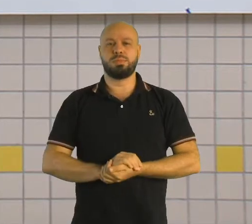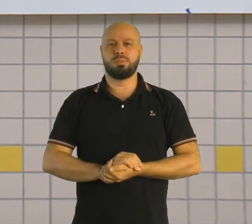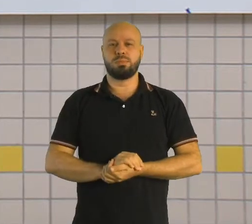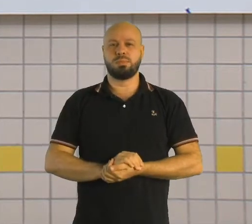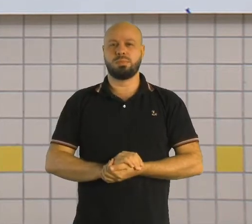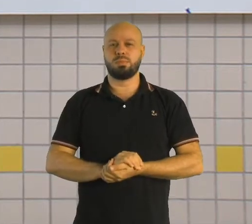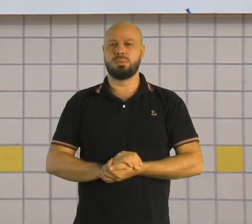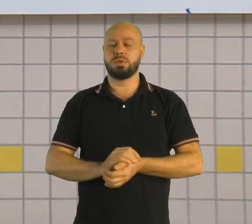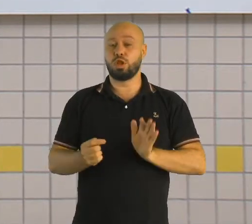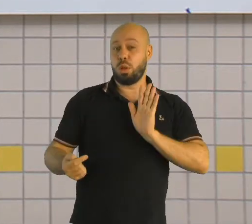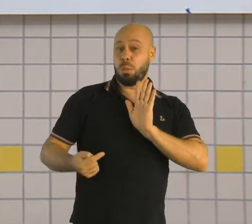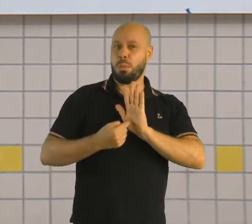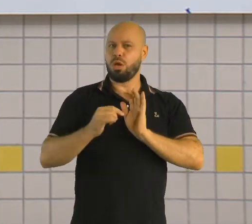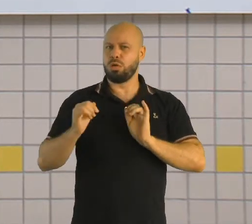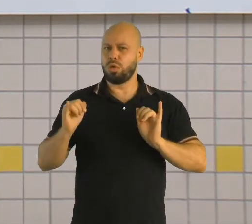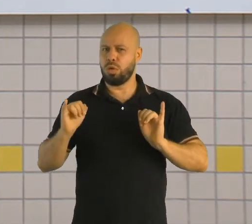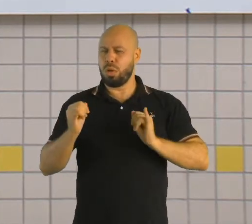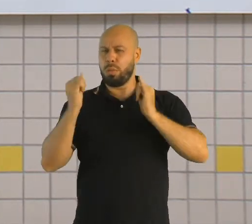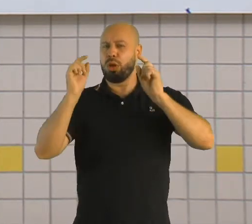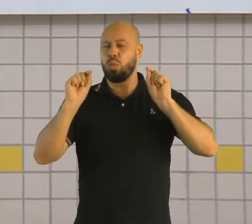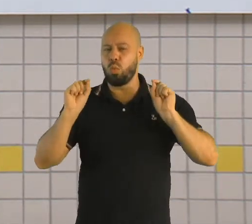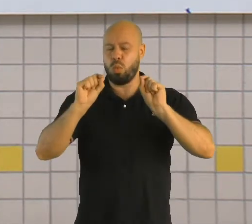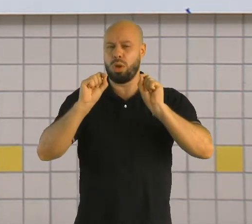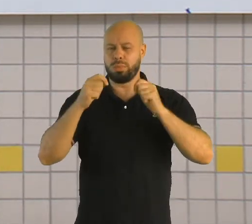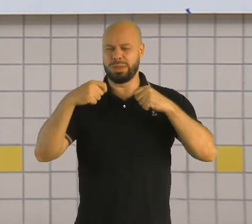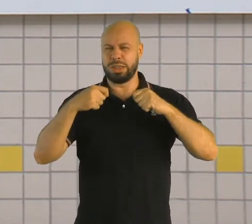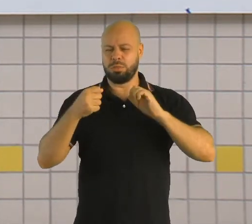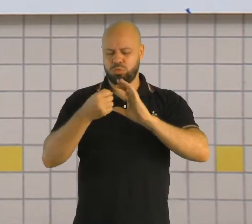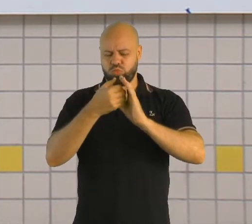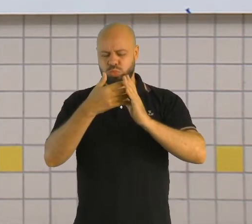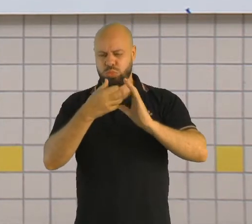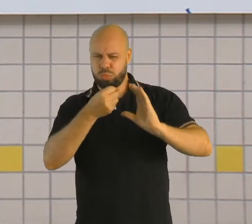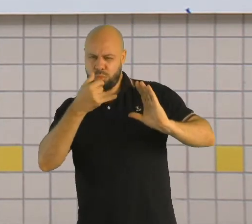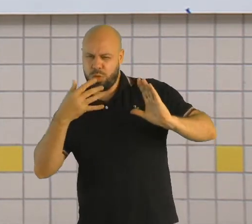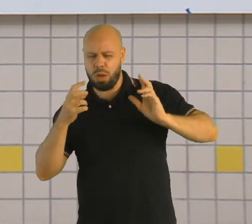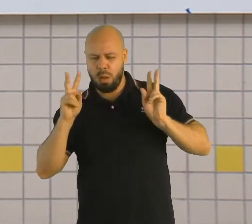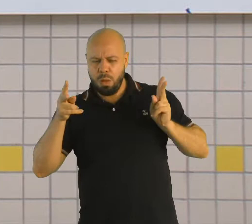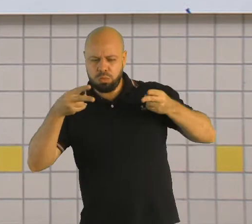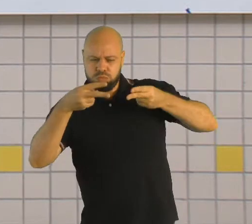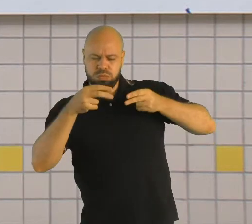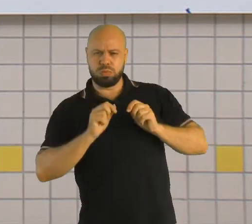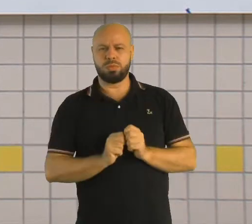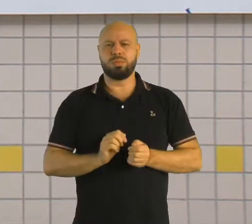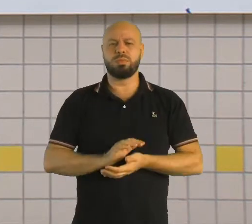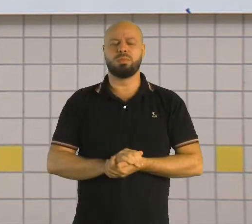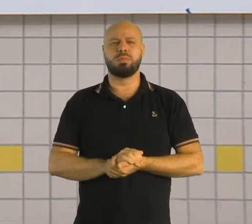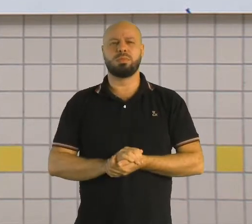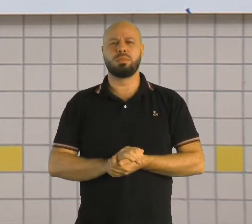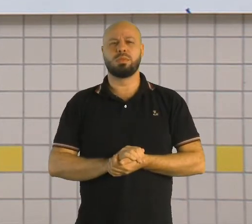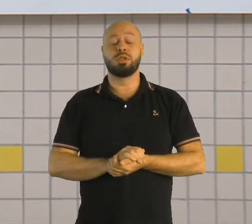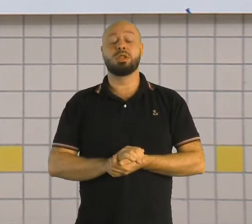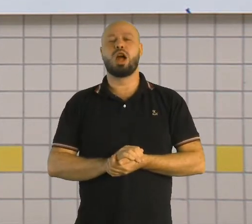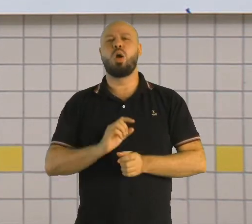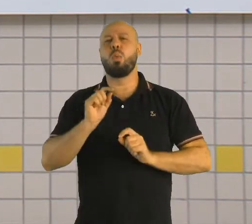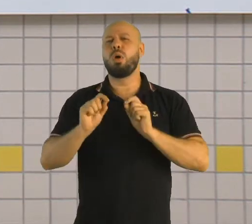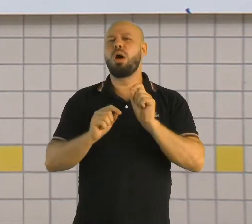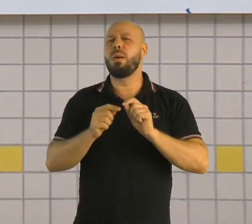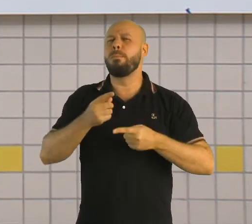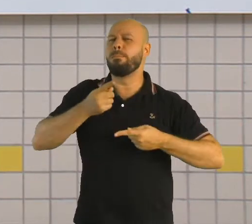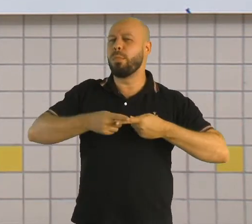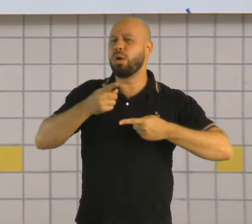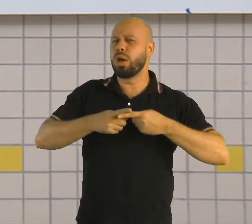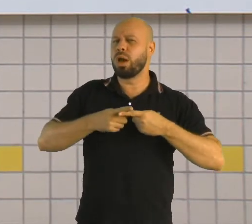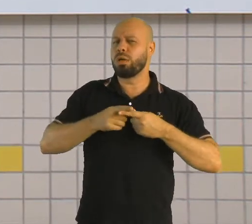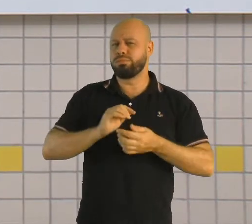e muito interessante que nós devemos destacar são os fatores, né, que fizeram surgir o Renascimento cultural.